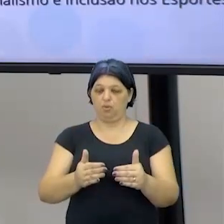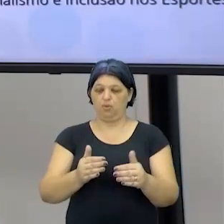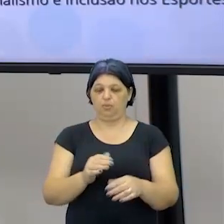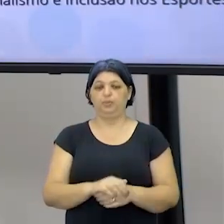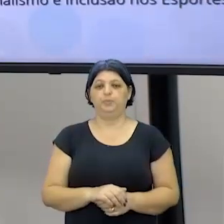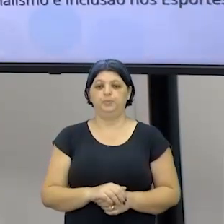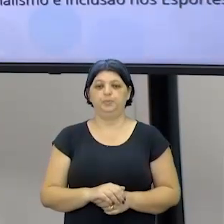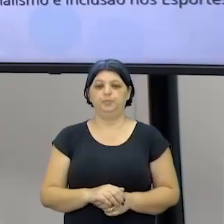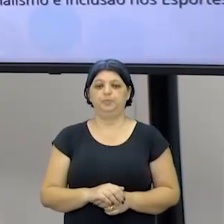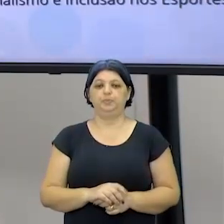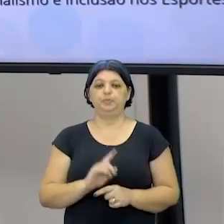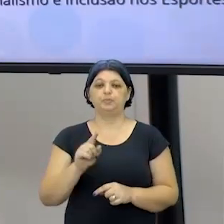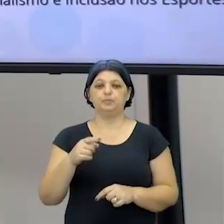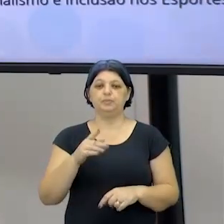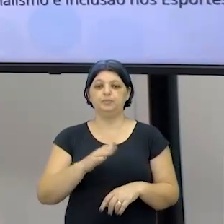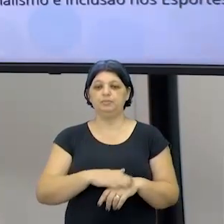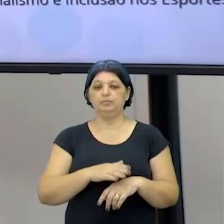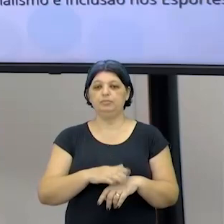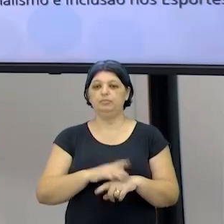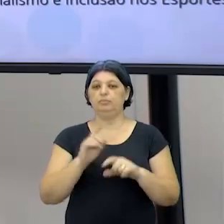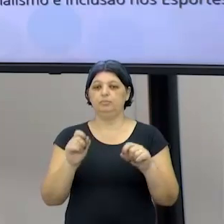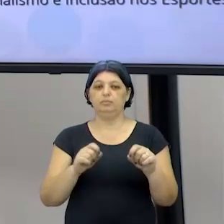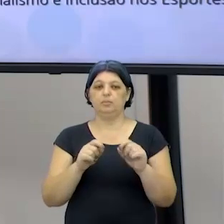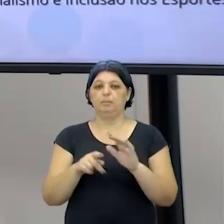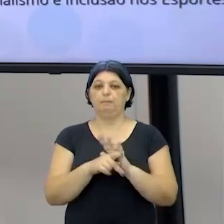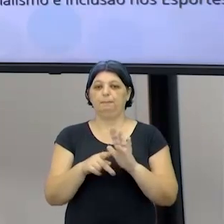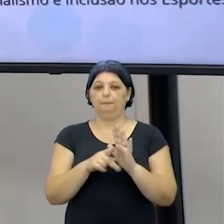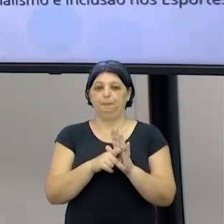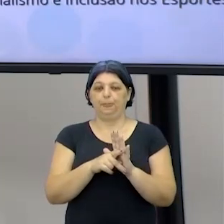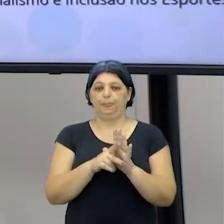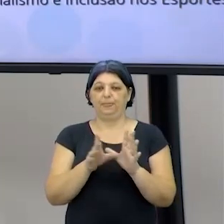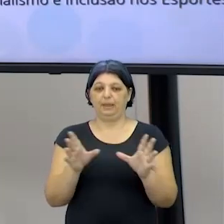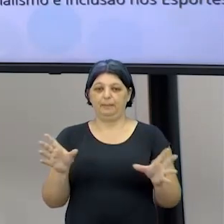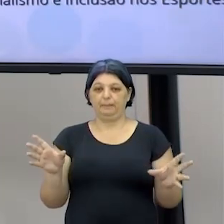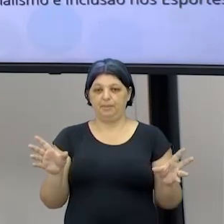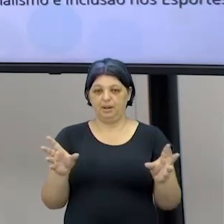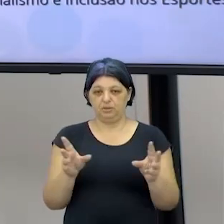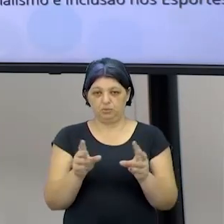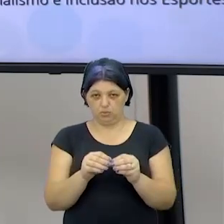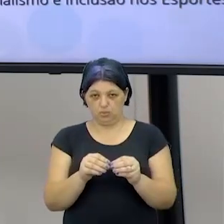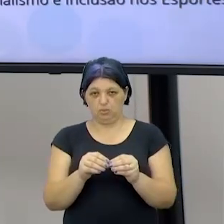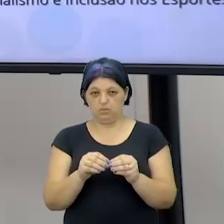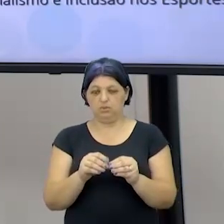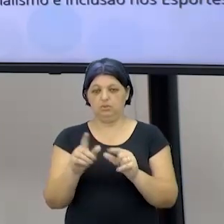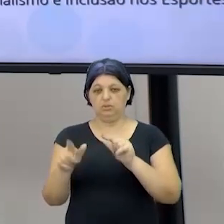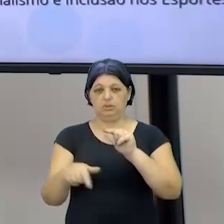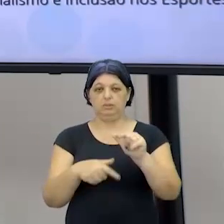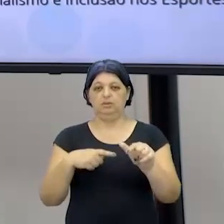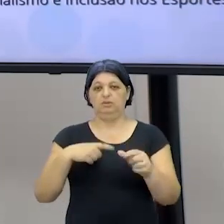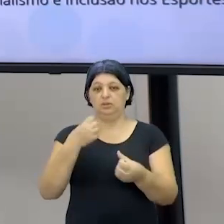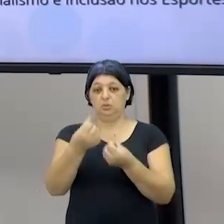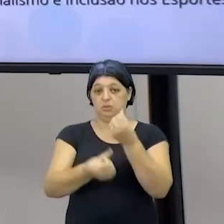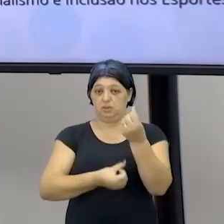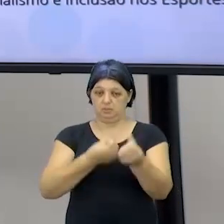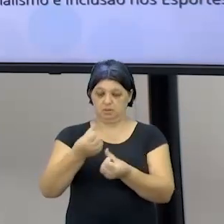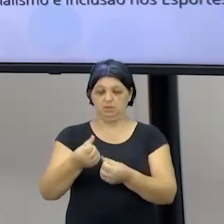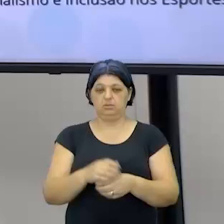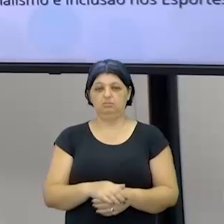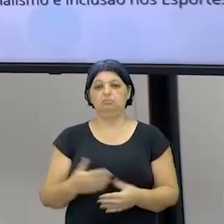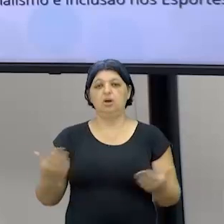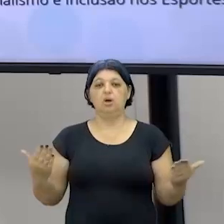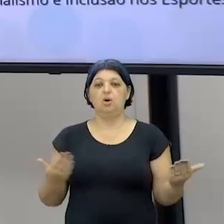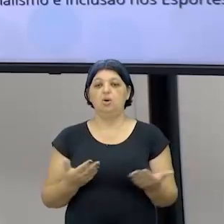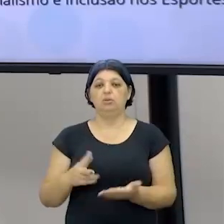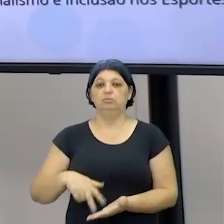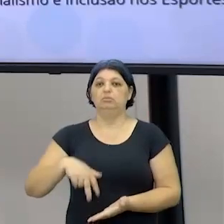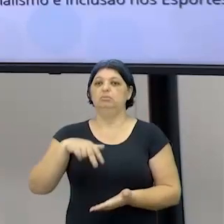Ali nós fizemos um sobrevoo sobre as atividades que teremos no semestre e hoje a gente está aqui na nossa